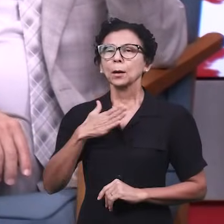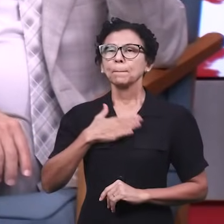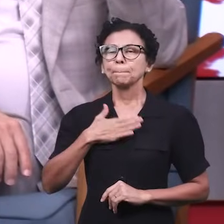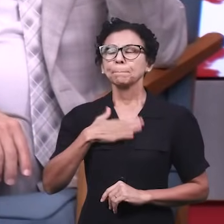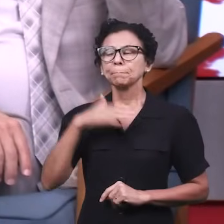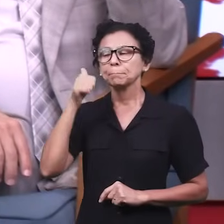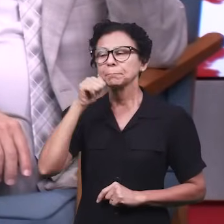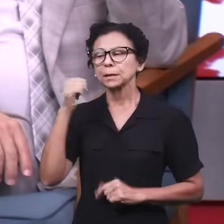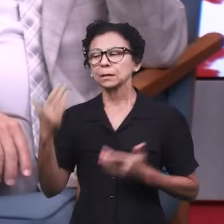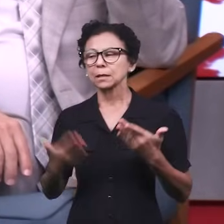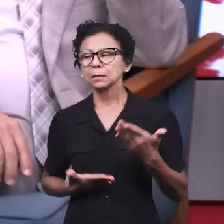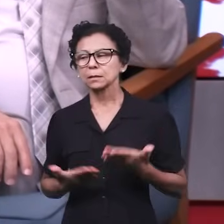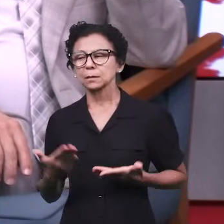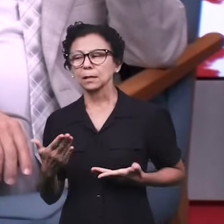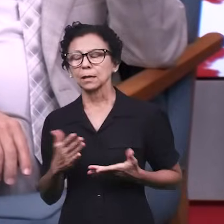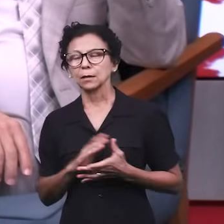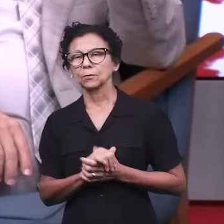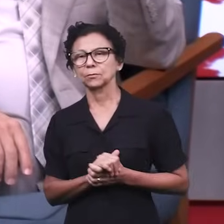aflita,